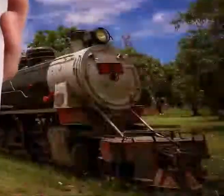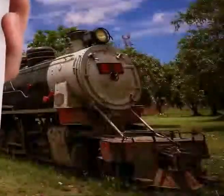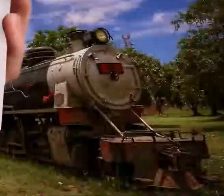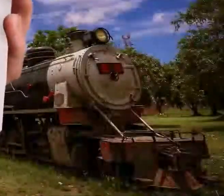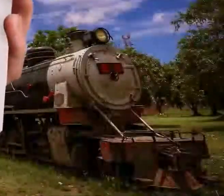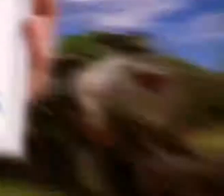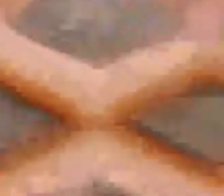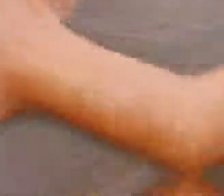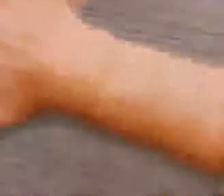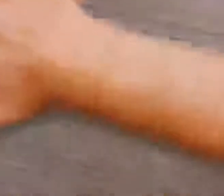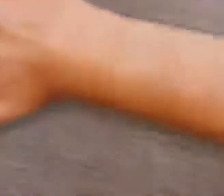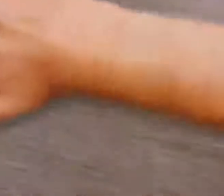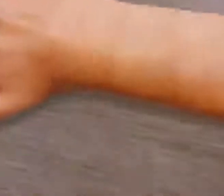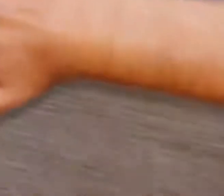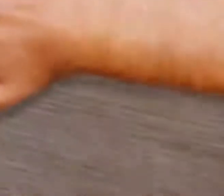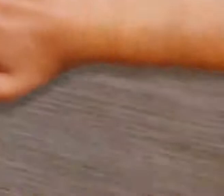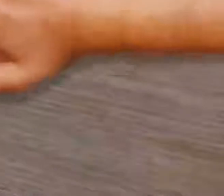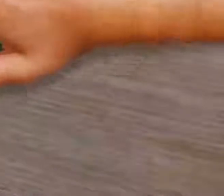aí